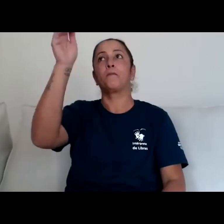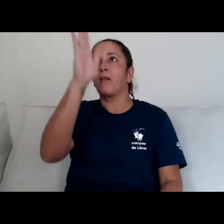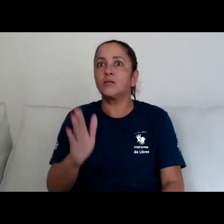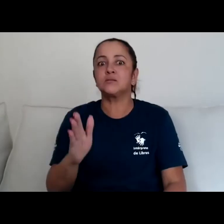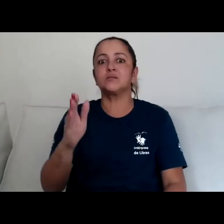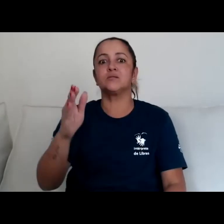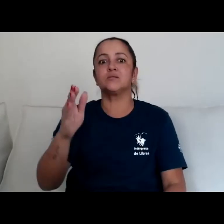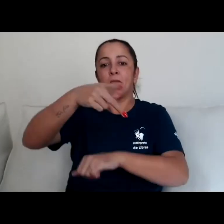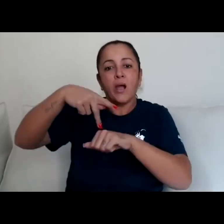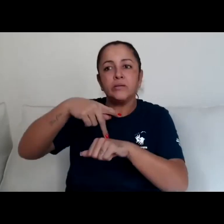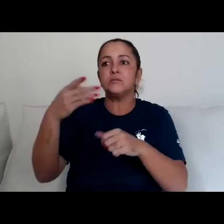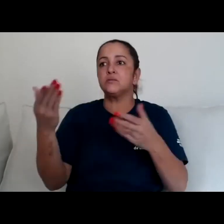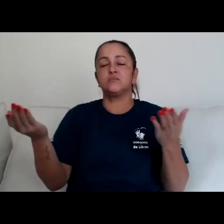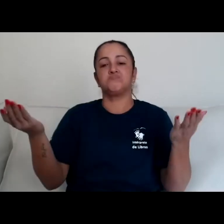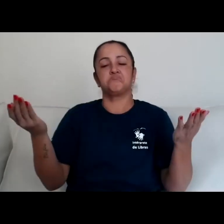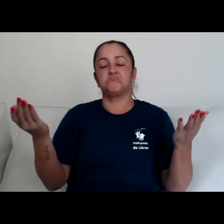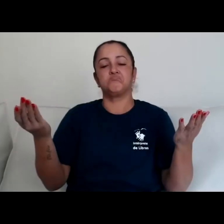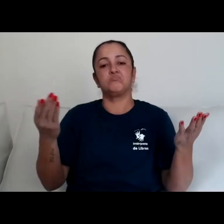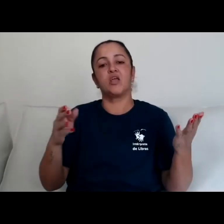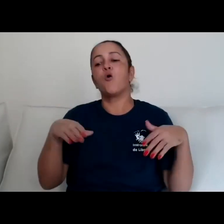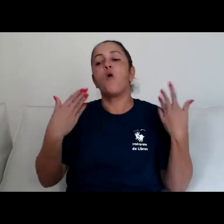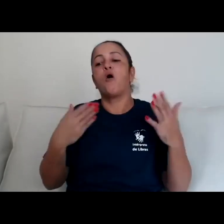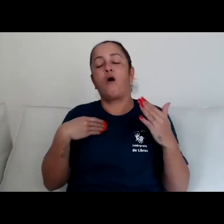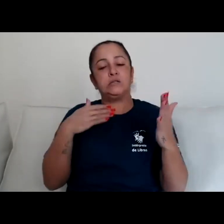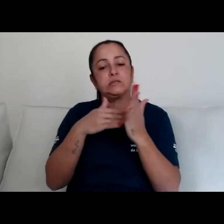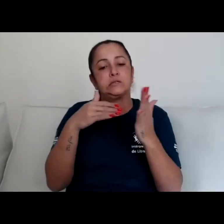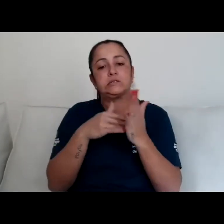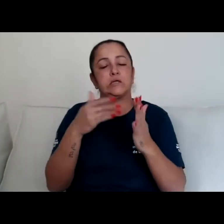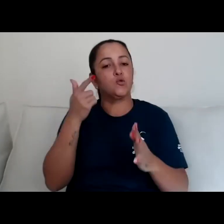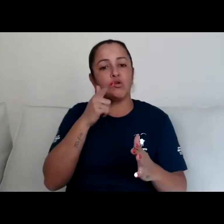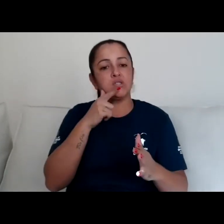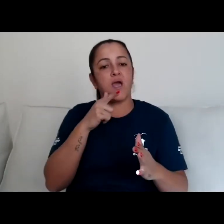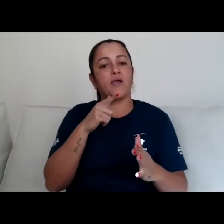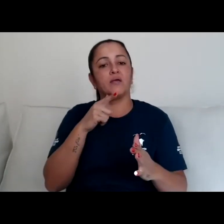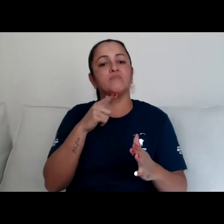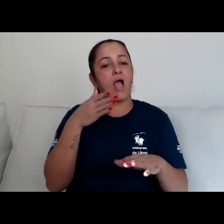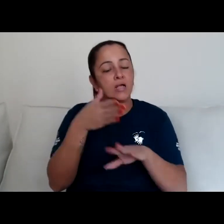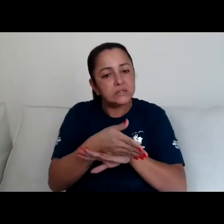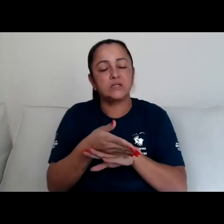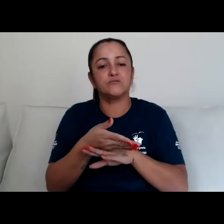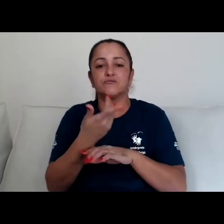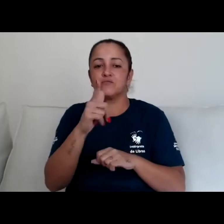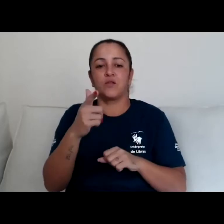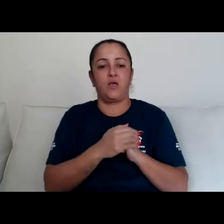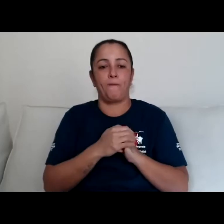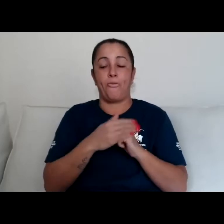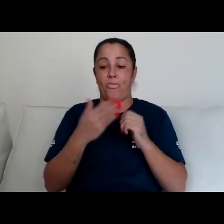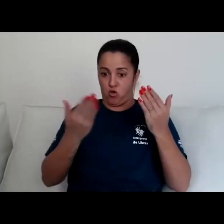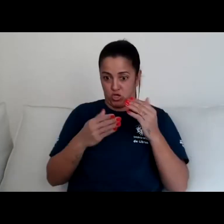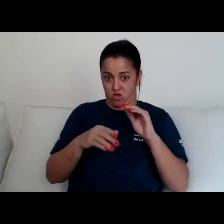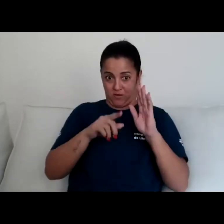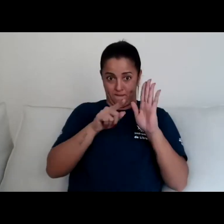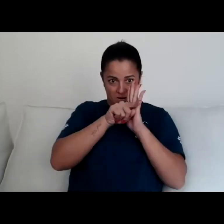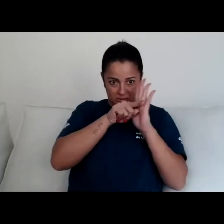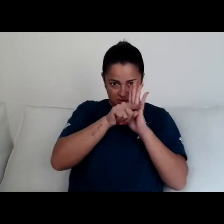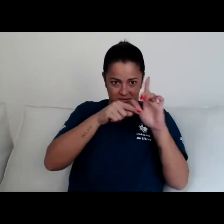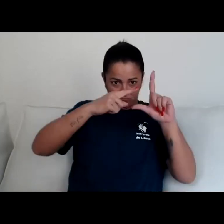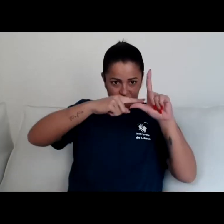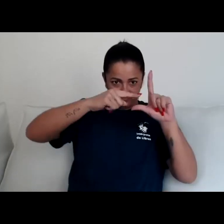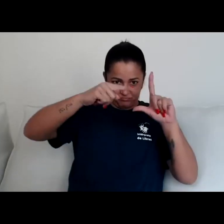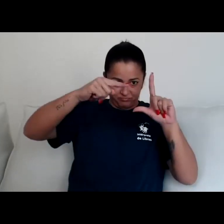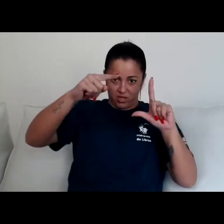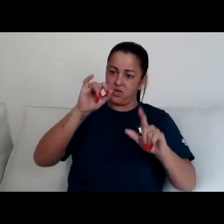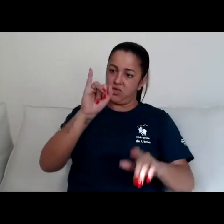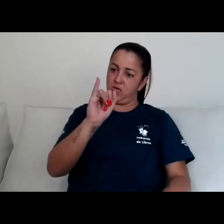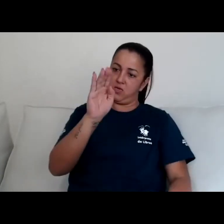estamos tendo acesso. Hoje, segundo o IBGE, a população negra brasileira,